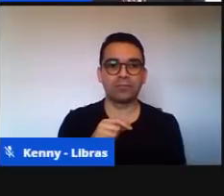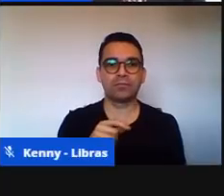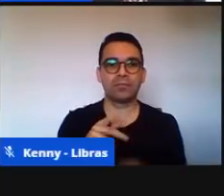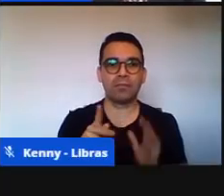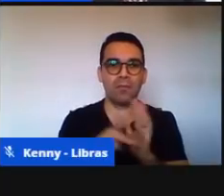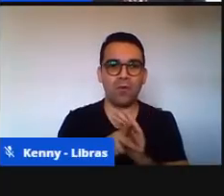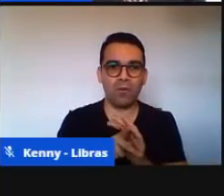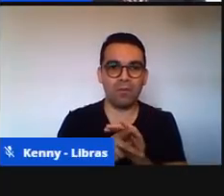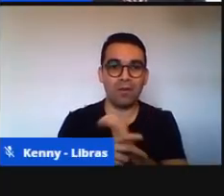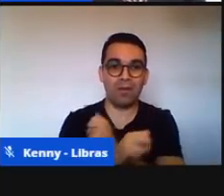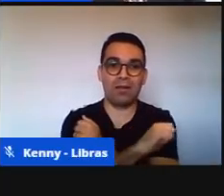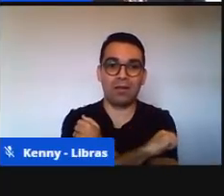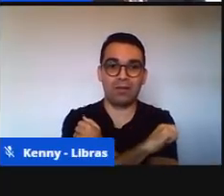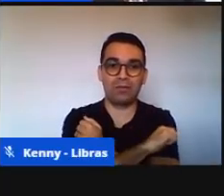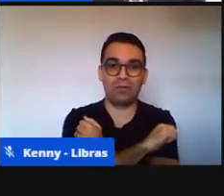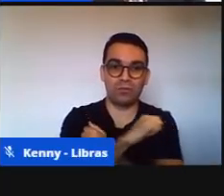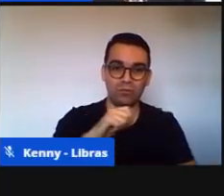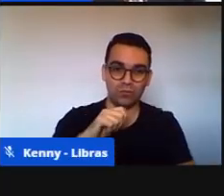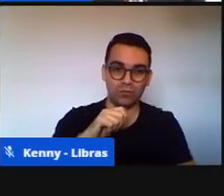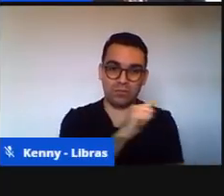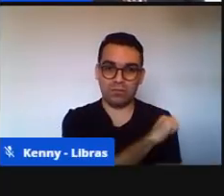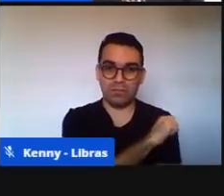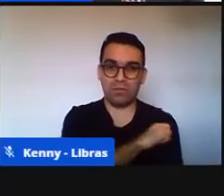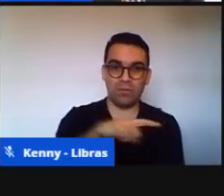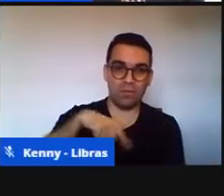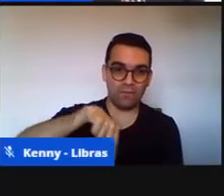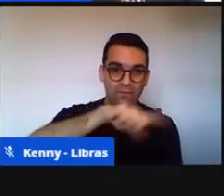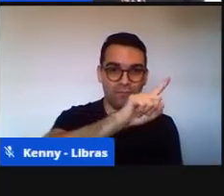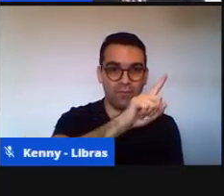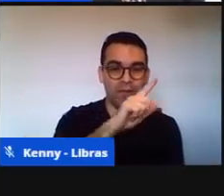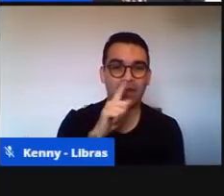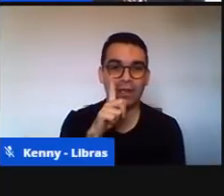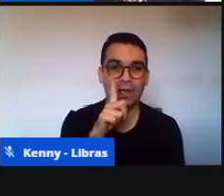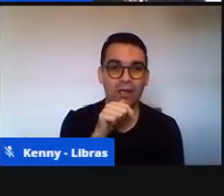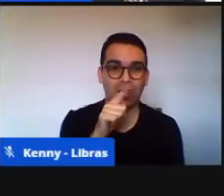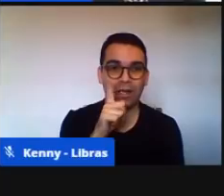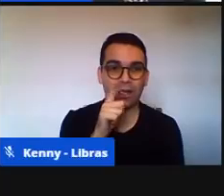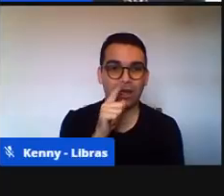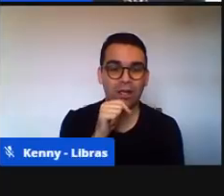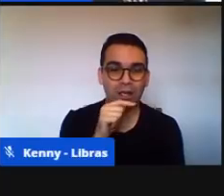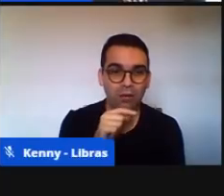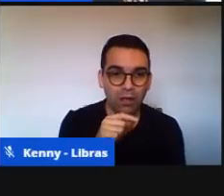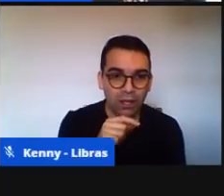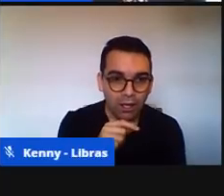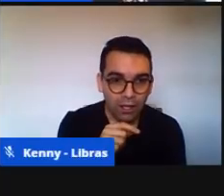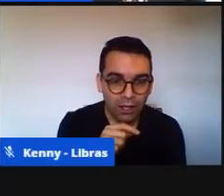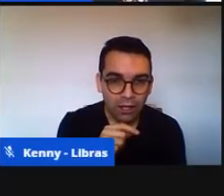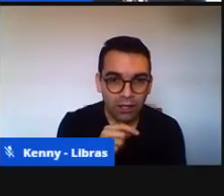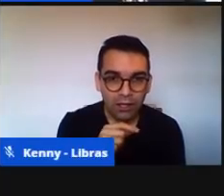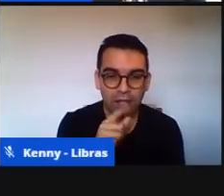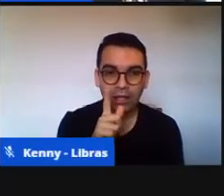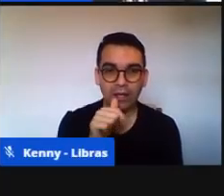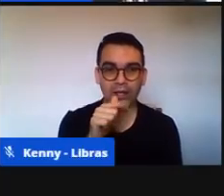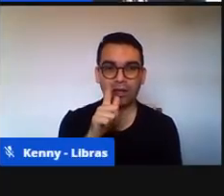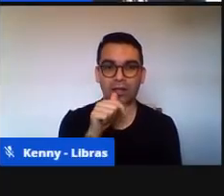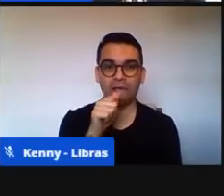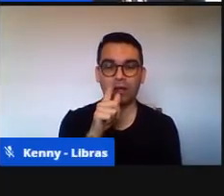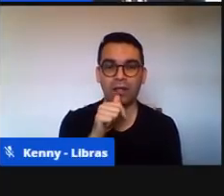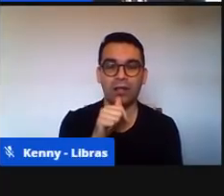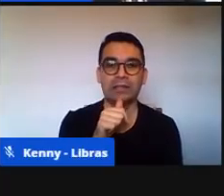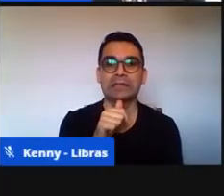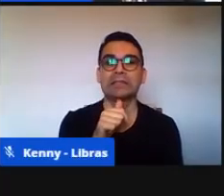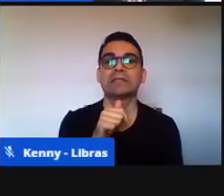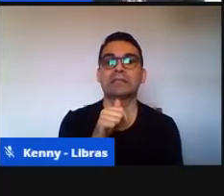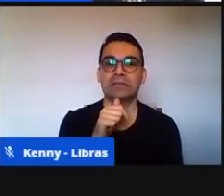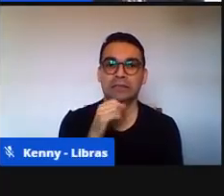e vão beber água, e é importante lembrar desses detalhes para não acontecer nenhum tipo de risco de